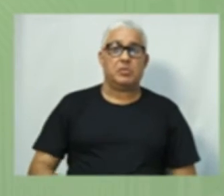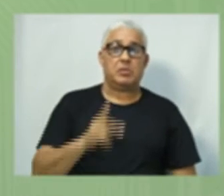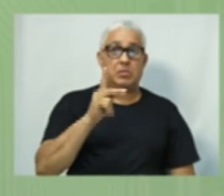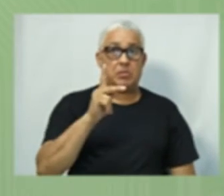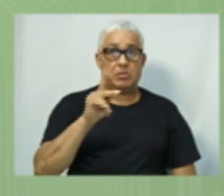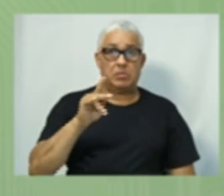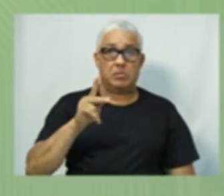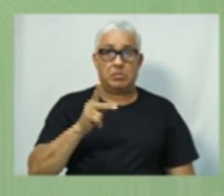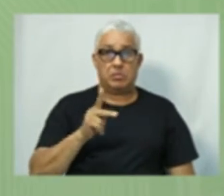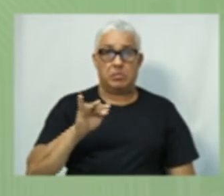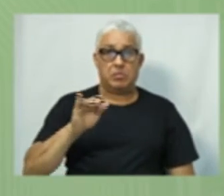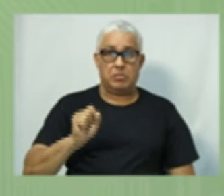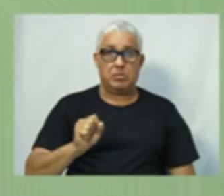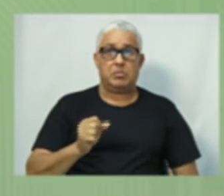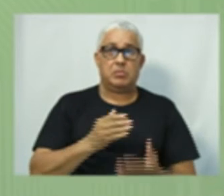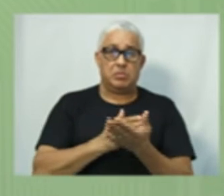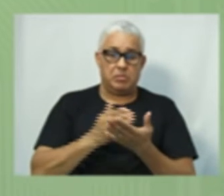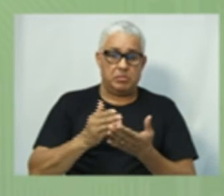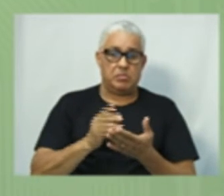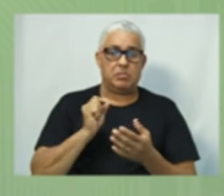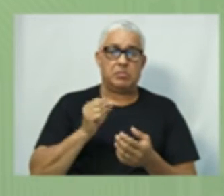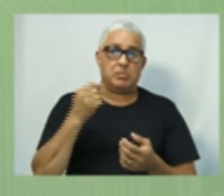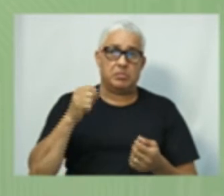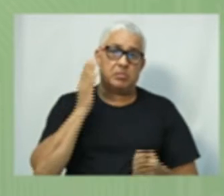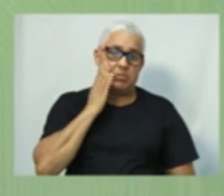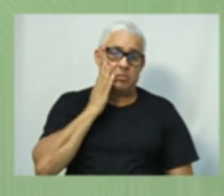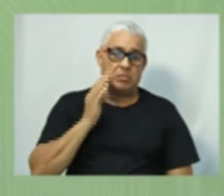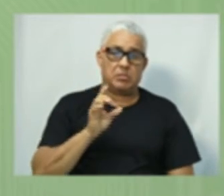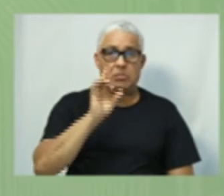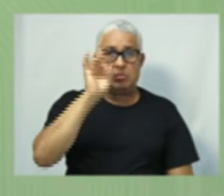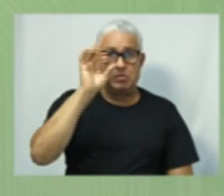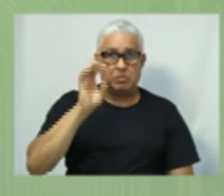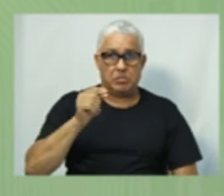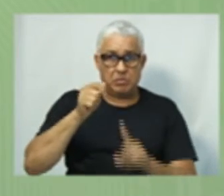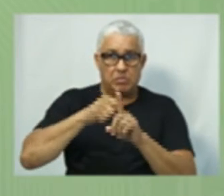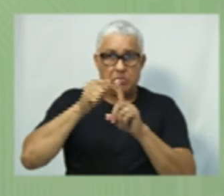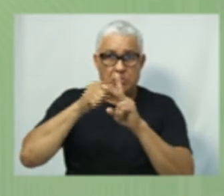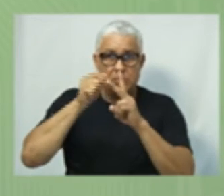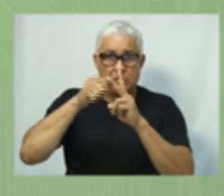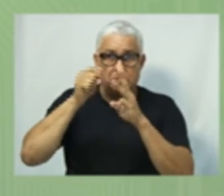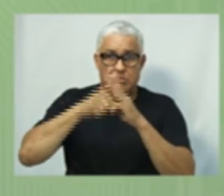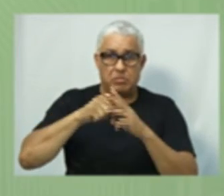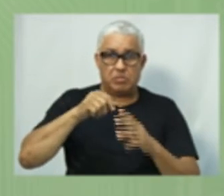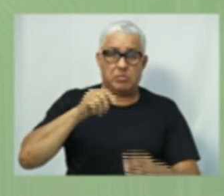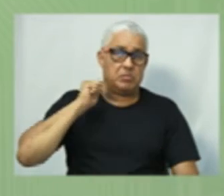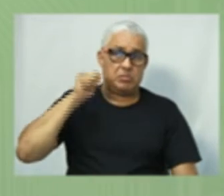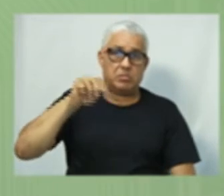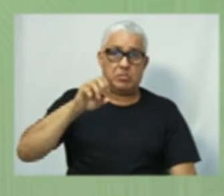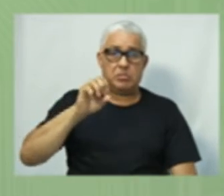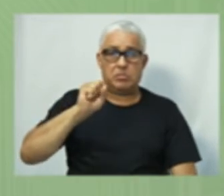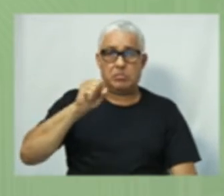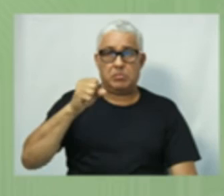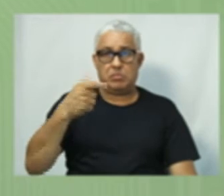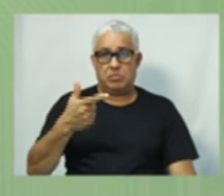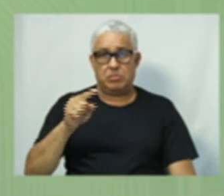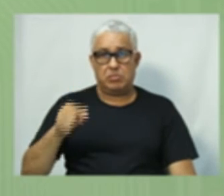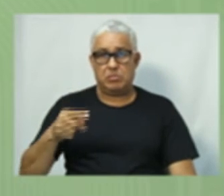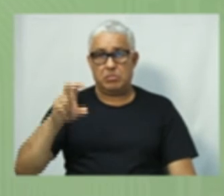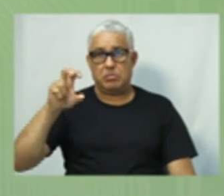PIS. Olha lá o PIS. O que nós temos que saber? Cada mês. Abril, 82.500.